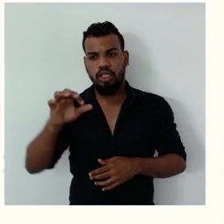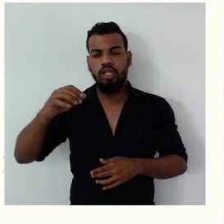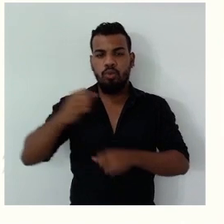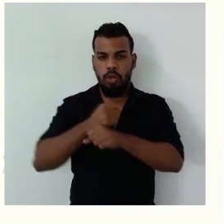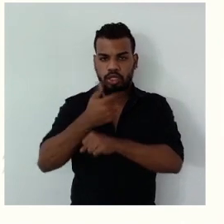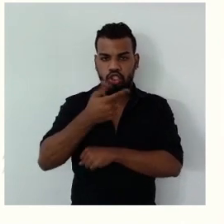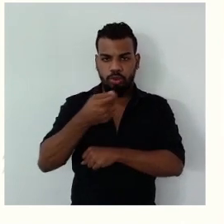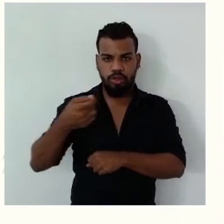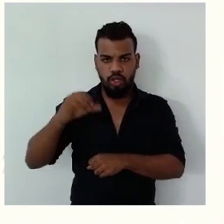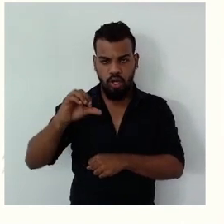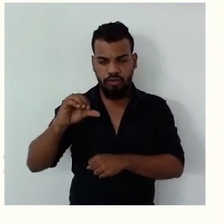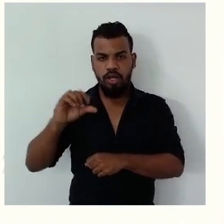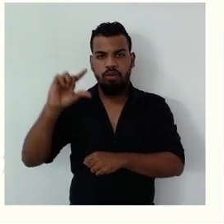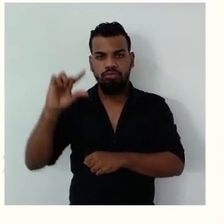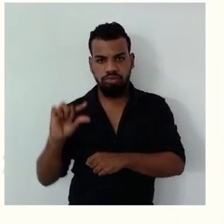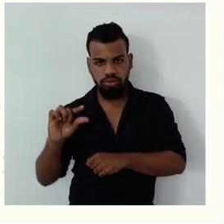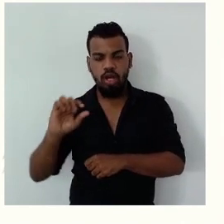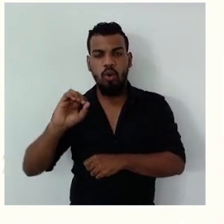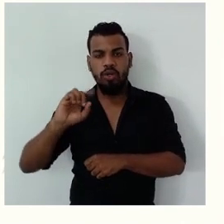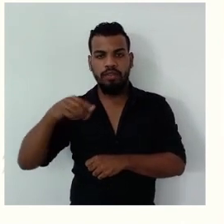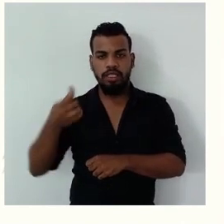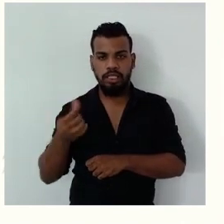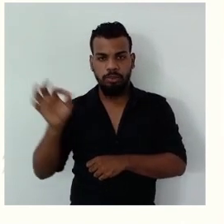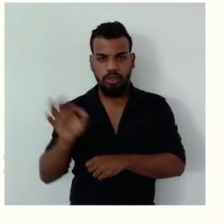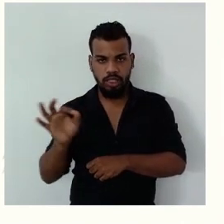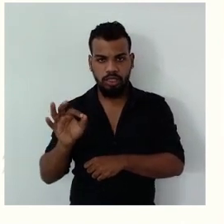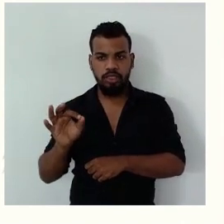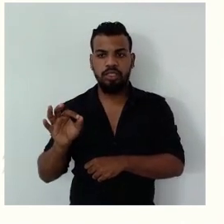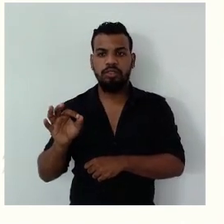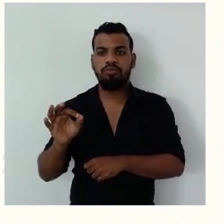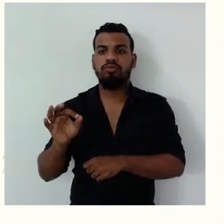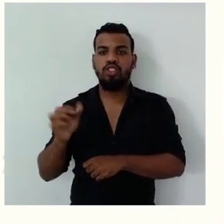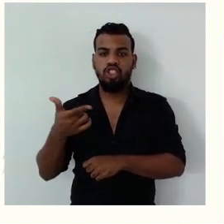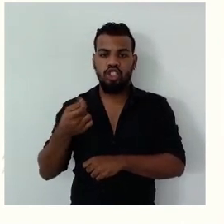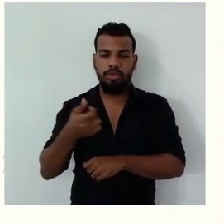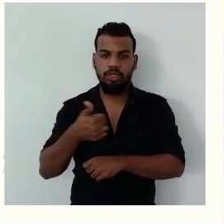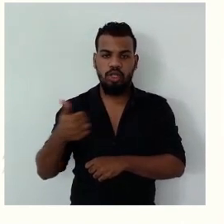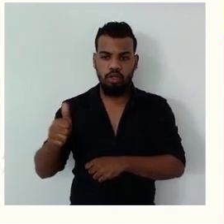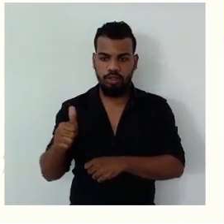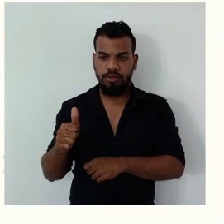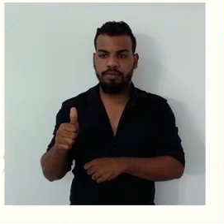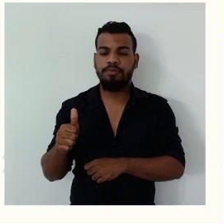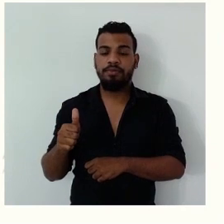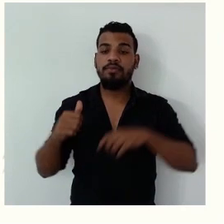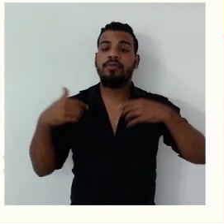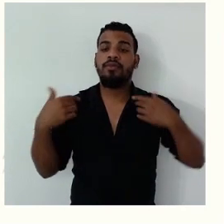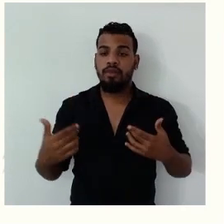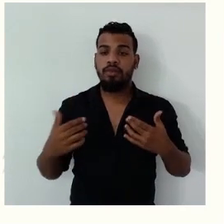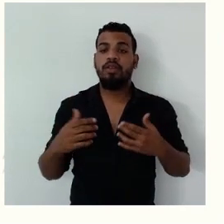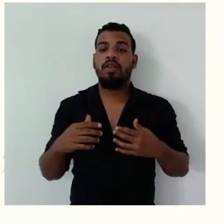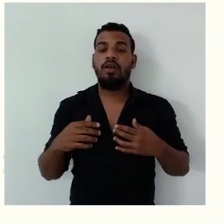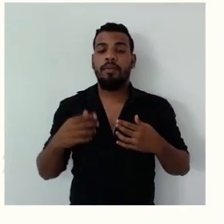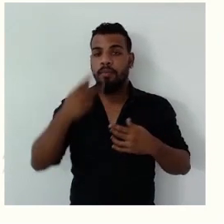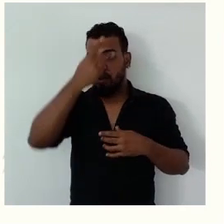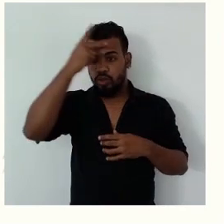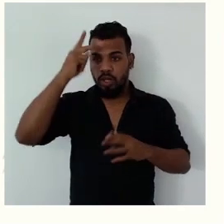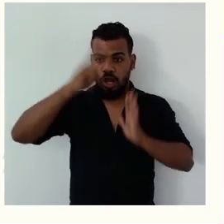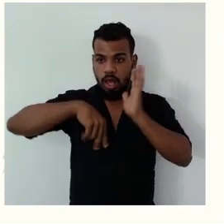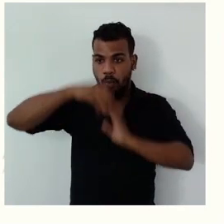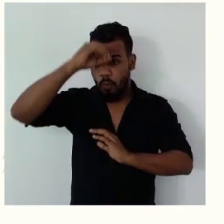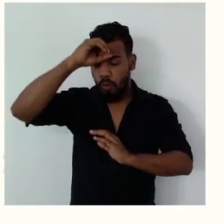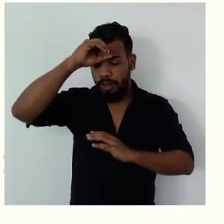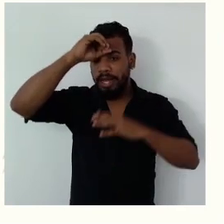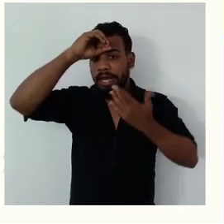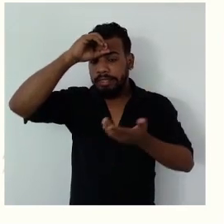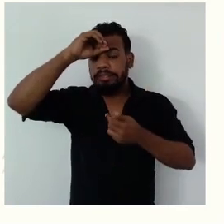2009 para 8,6% em 2011. Mas o contingente de analfabetos ainda